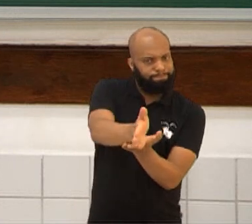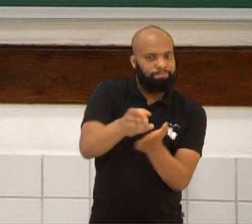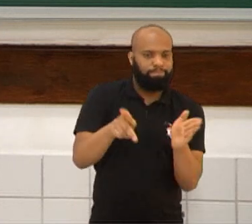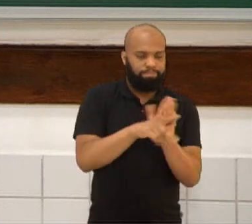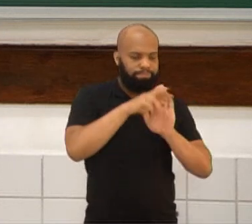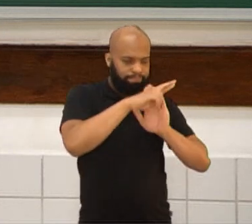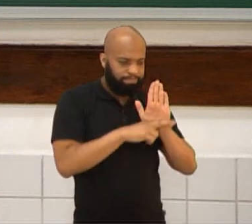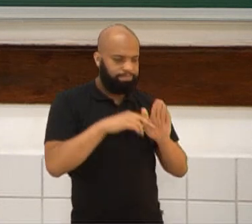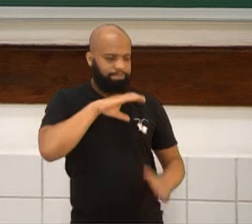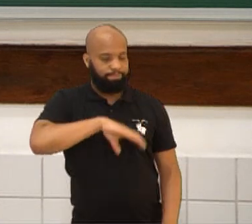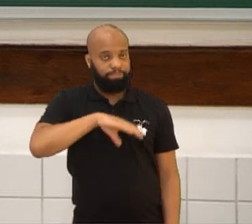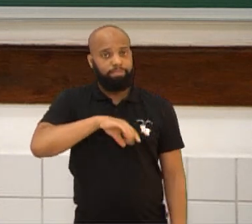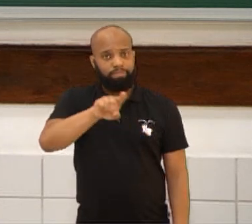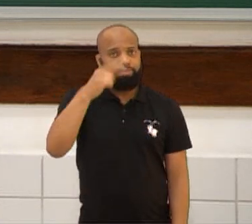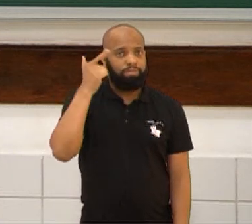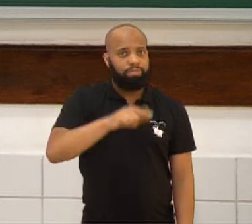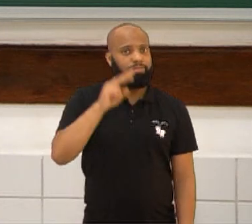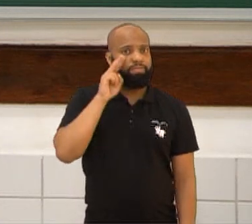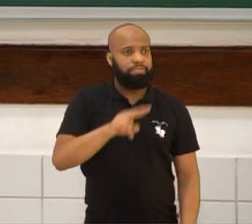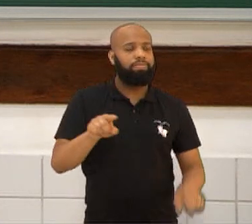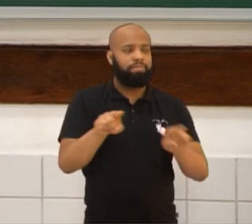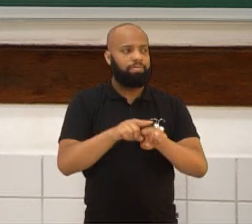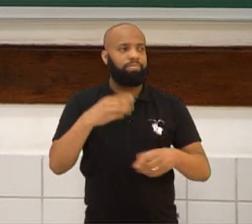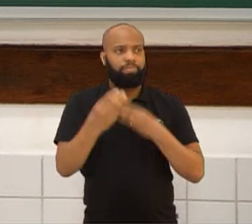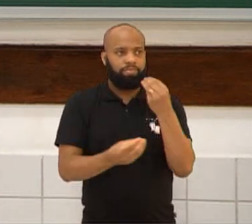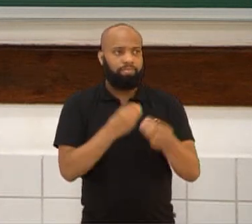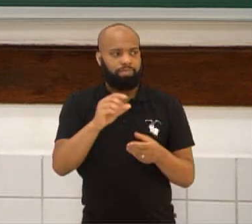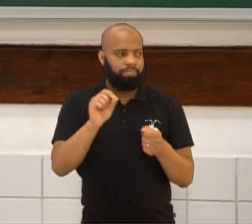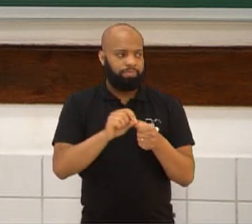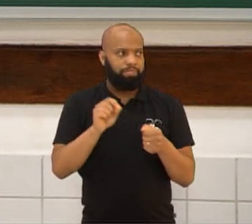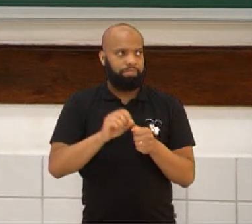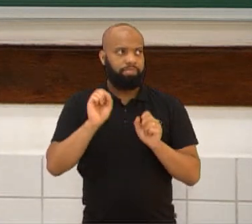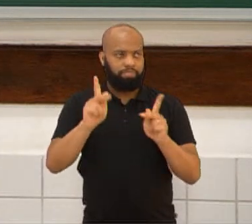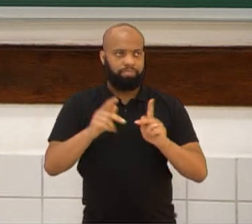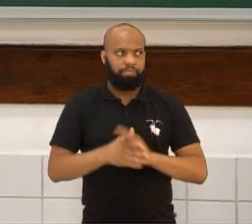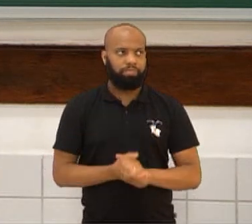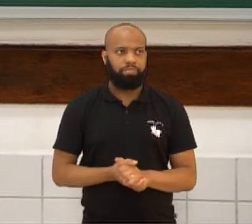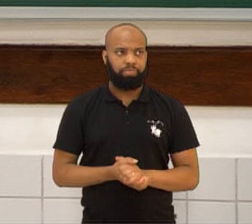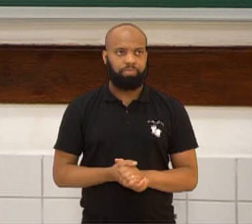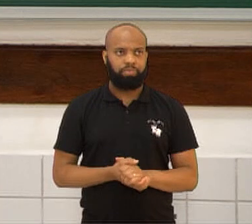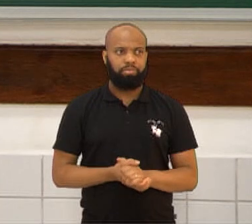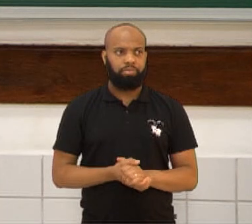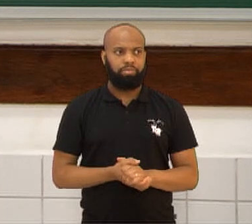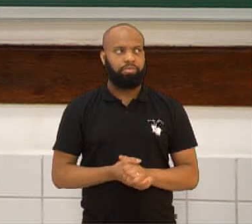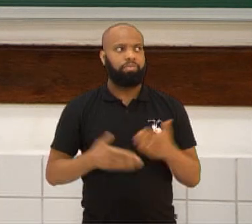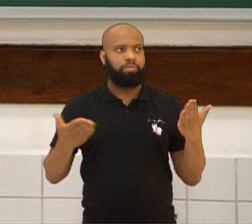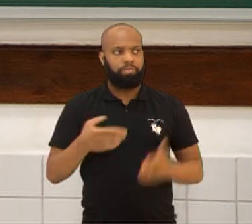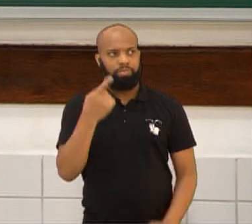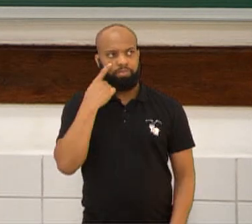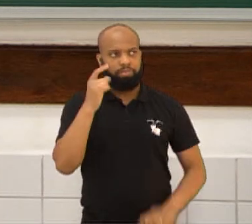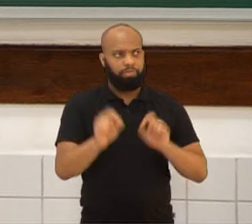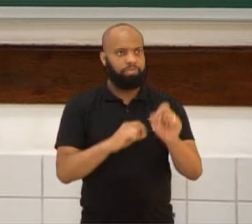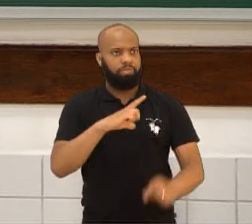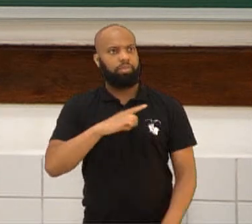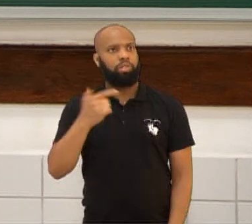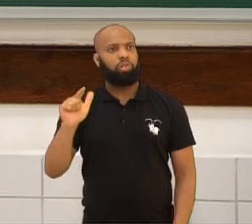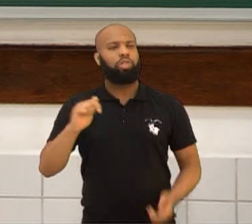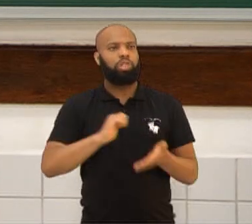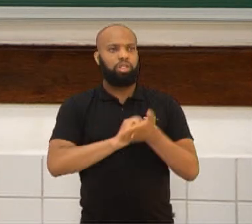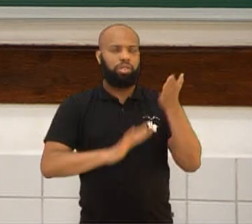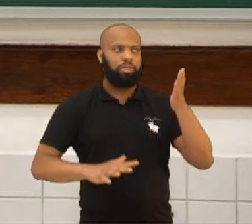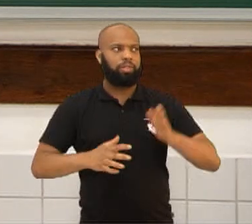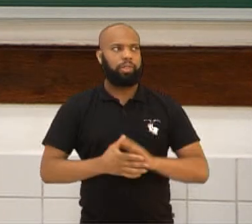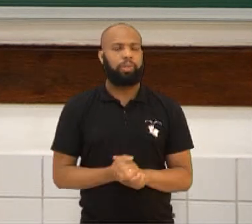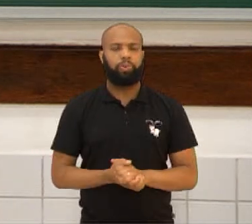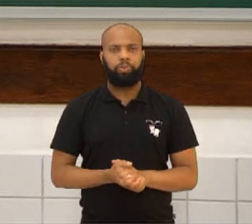para que vocês consigam aí visualizar como que se deve fazer. Ok, pessoal? Vamos verificar mais um